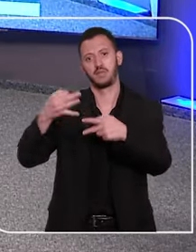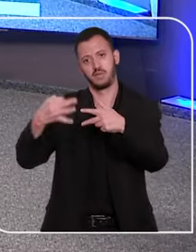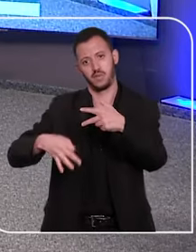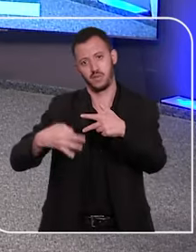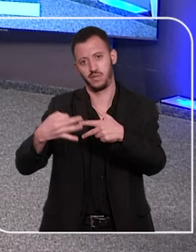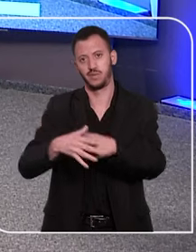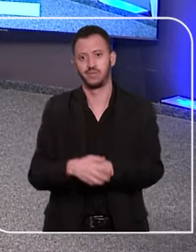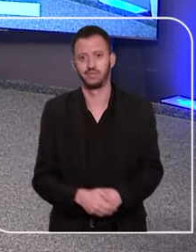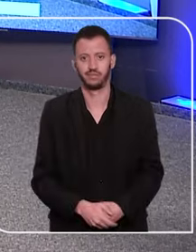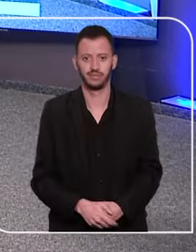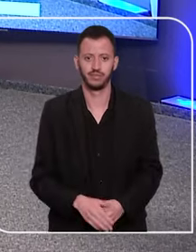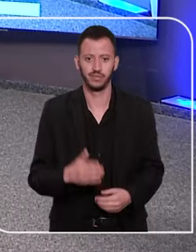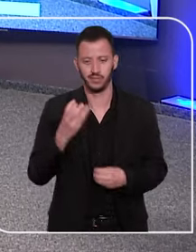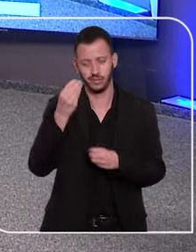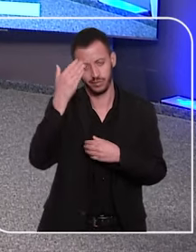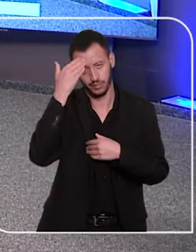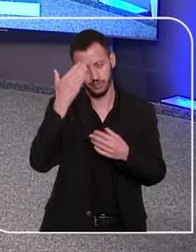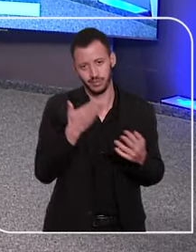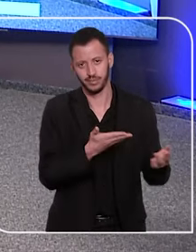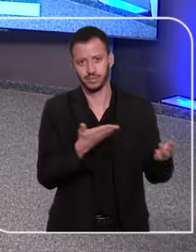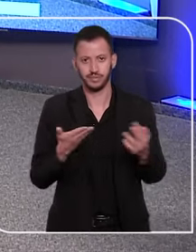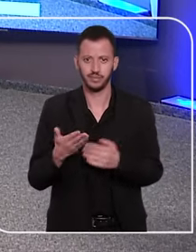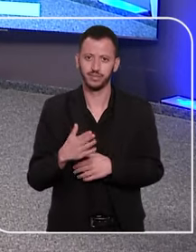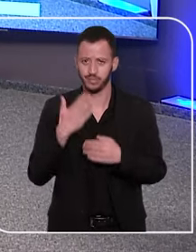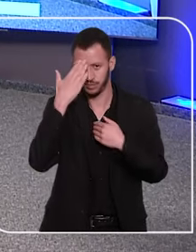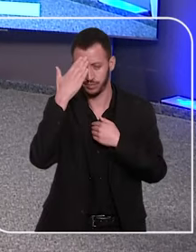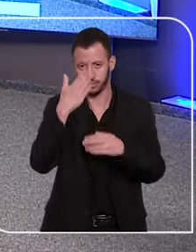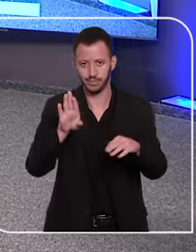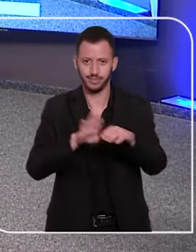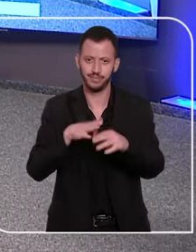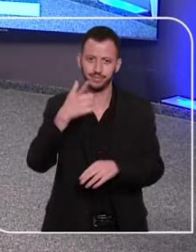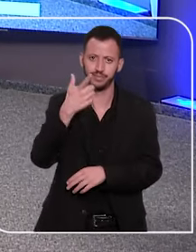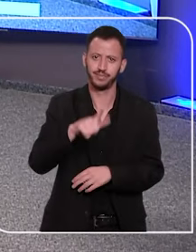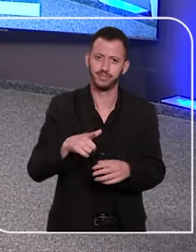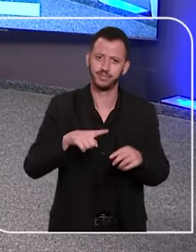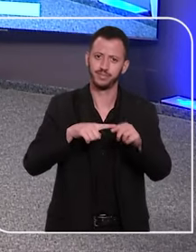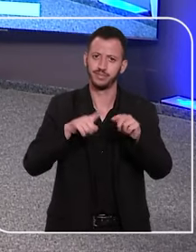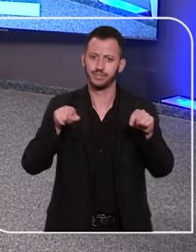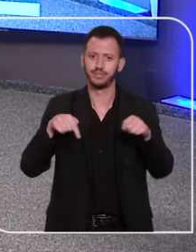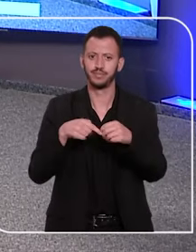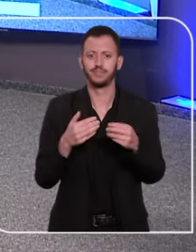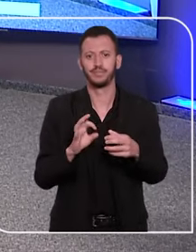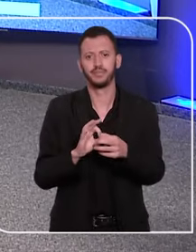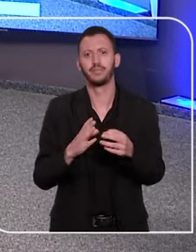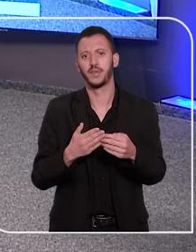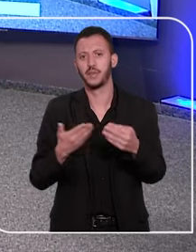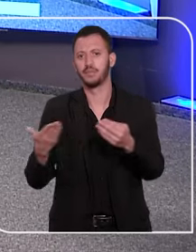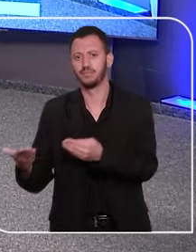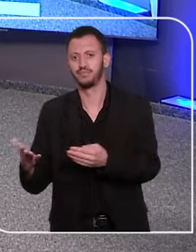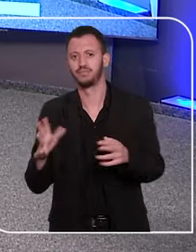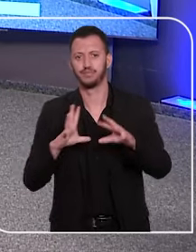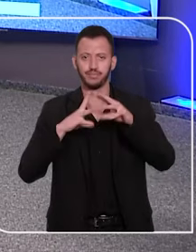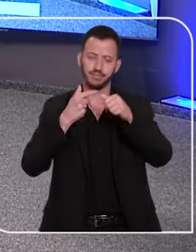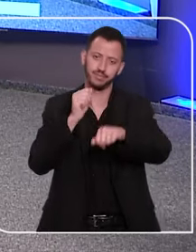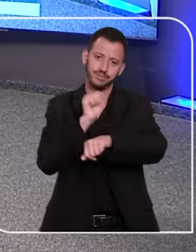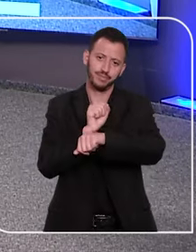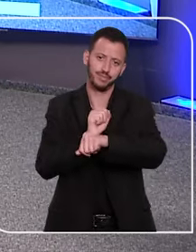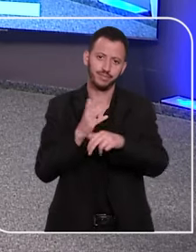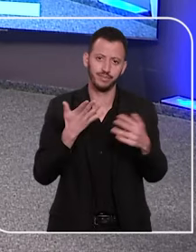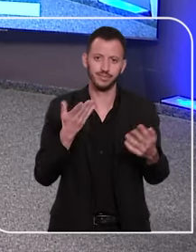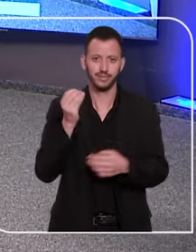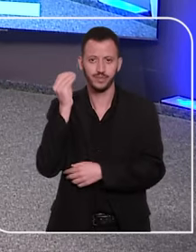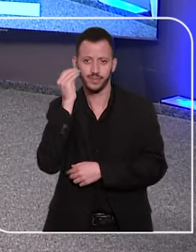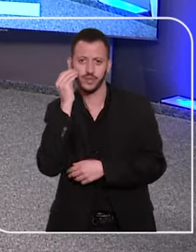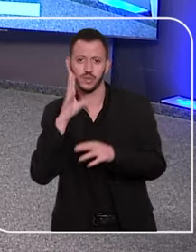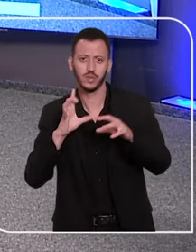jurídico obrigada pela sua participação Eu que agradeço Katia Agradeço também aqui mais uma vez o espaço cedido e é o seguinte eu espero